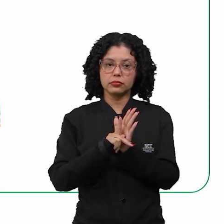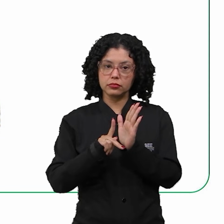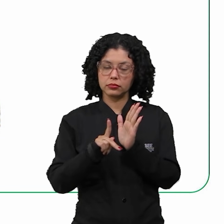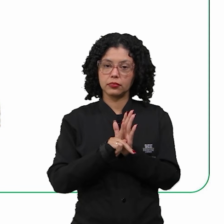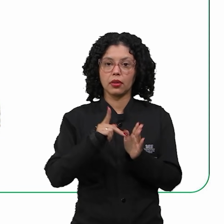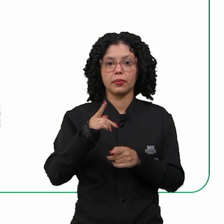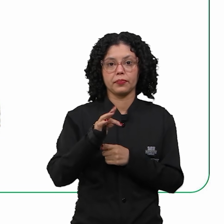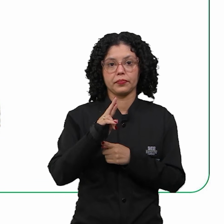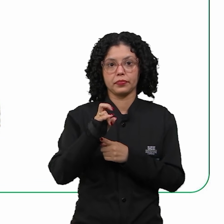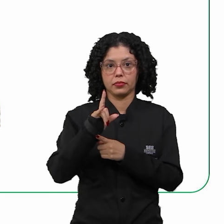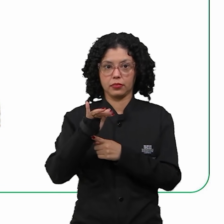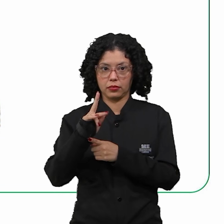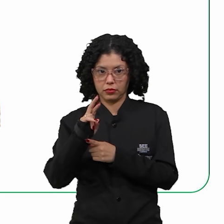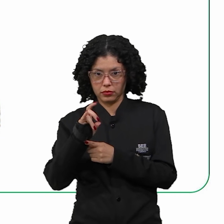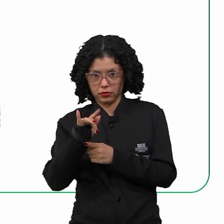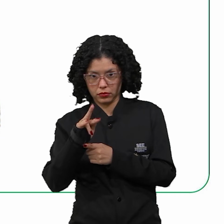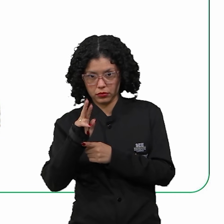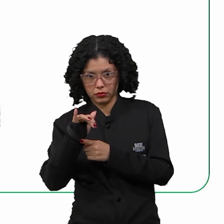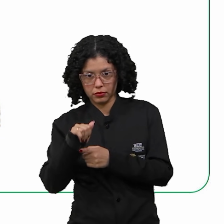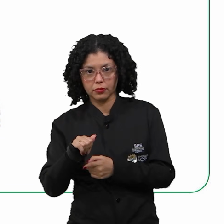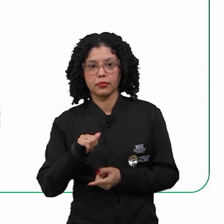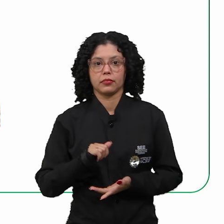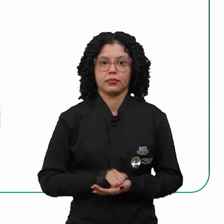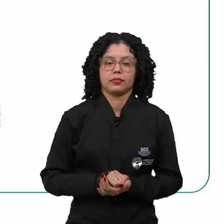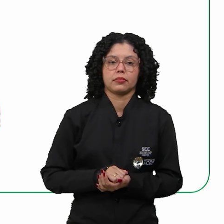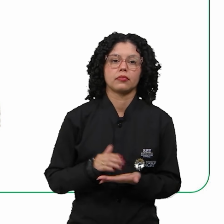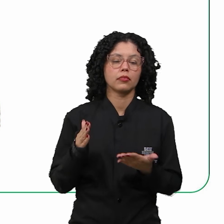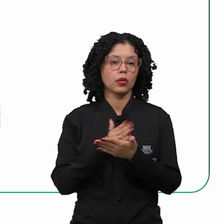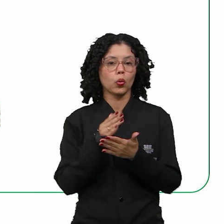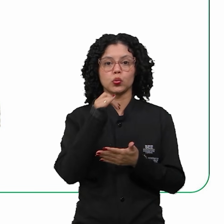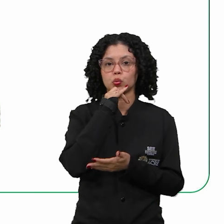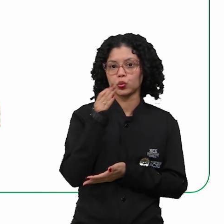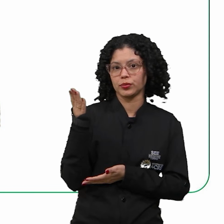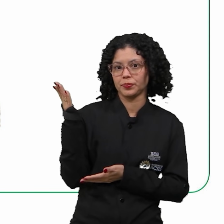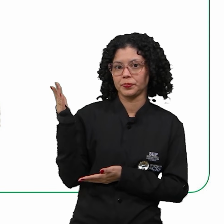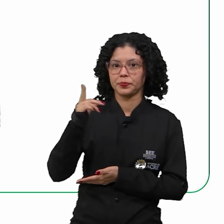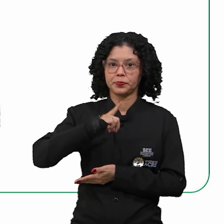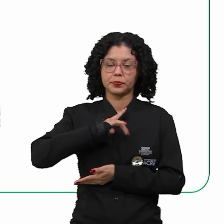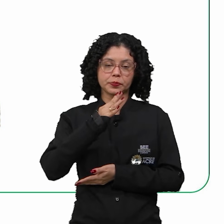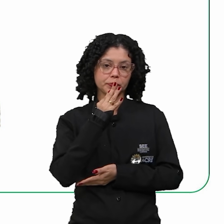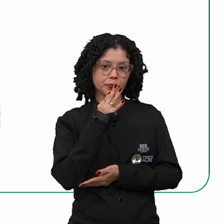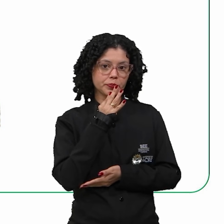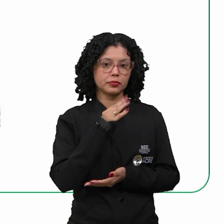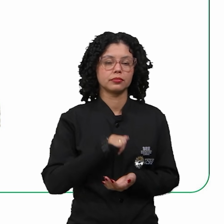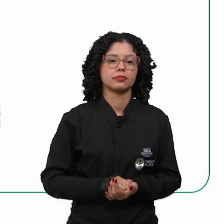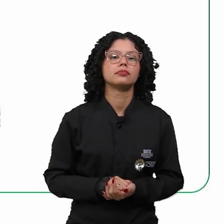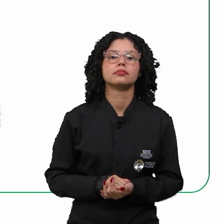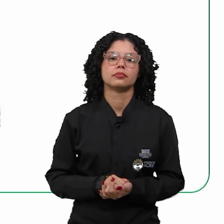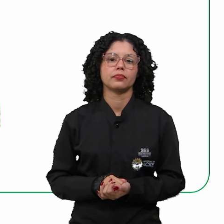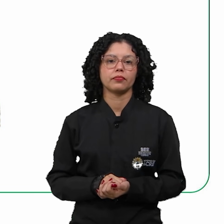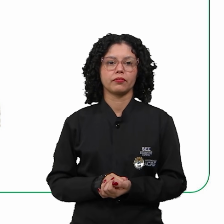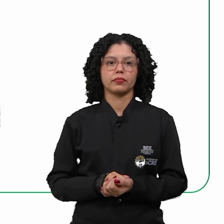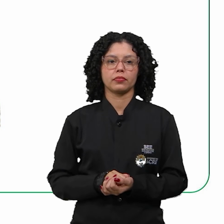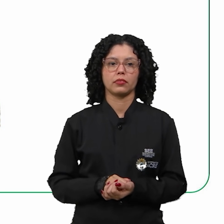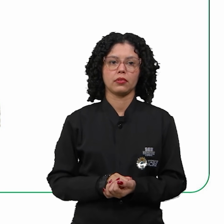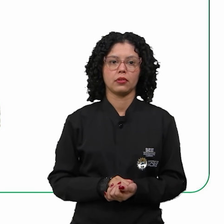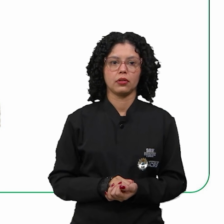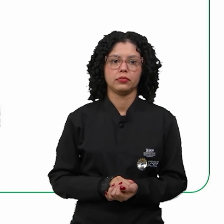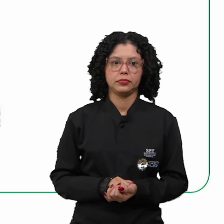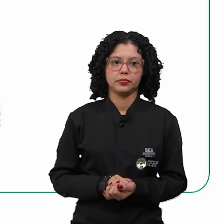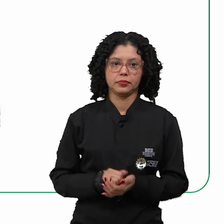são paralelogramo. Alguns exemplos aqui bem conhecidos.